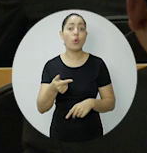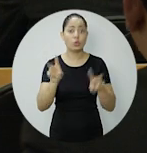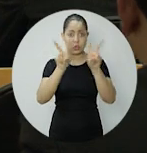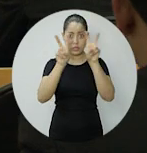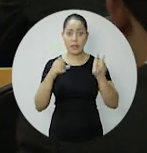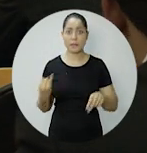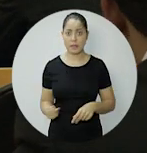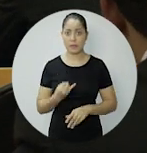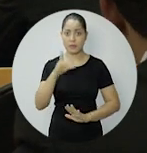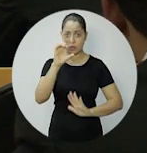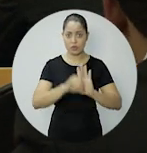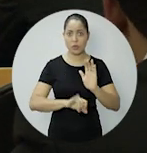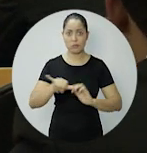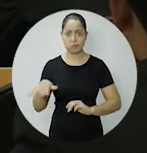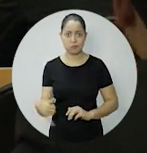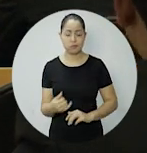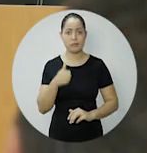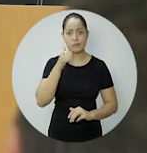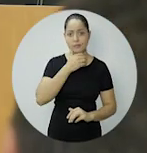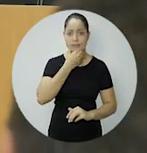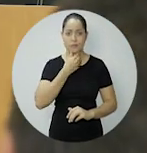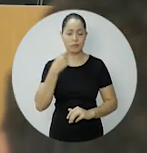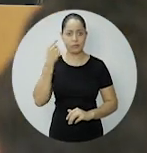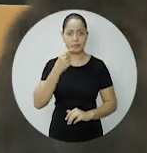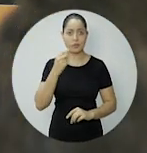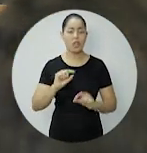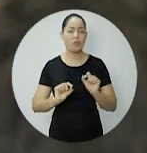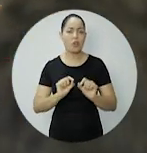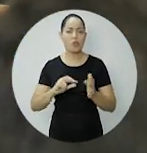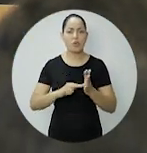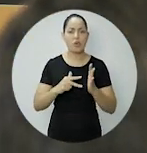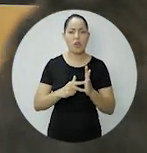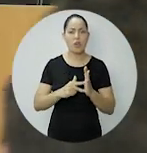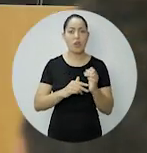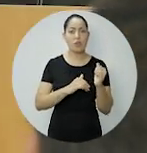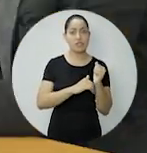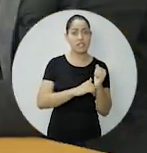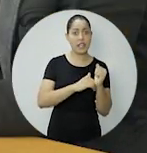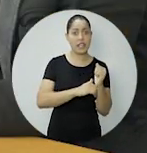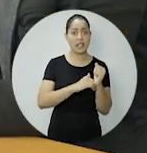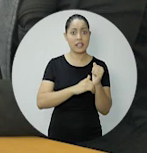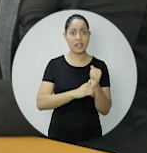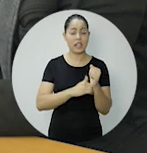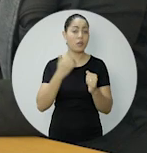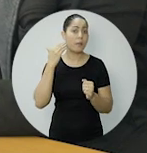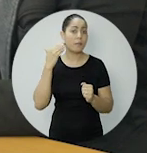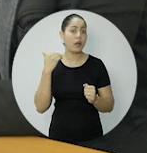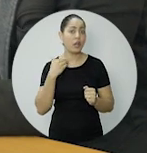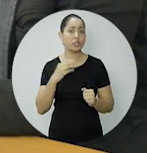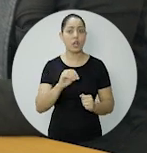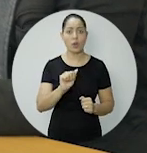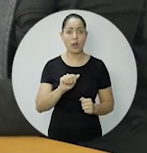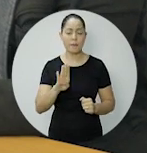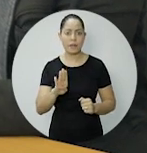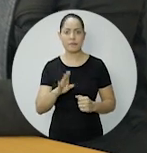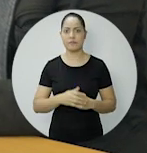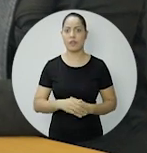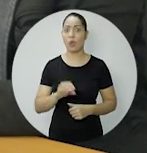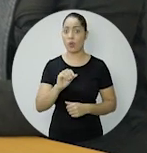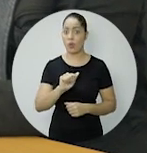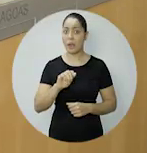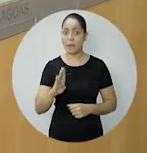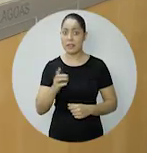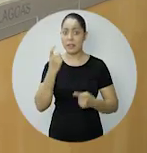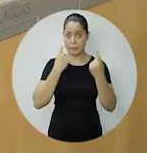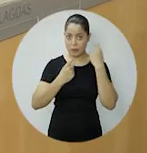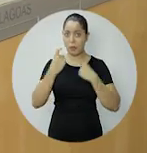às prerrogativas do advogado e da advogada está o sigilo bancário da advocacia. A comissão tem demonstrado preocupação